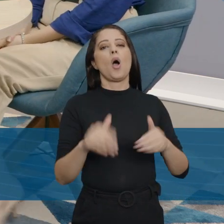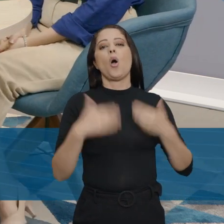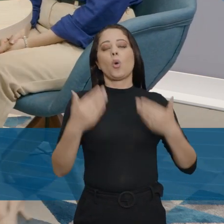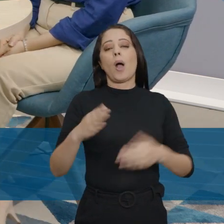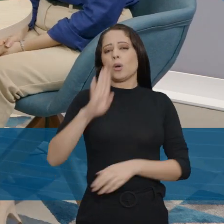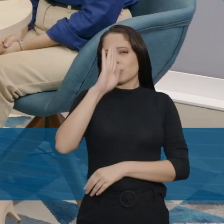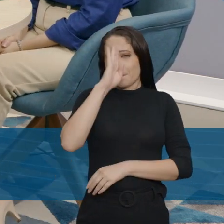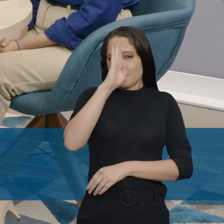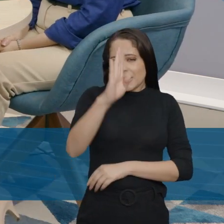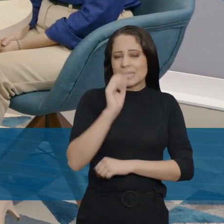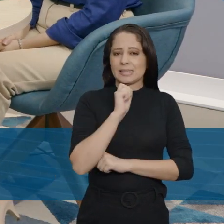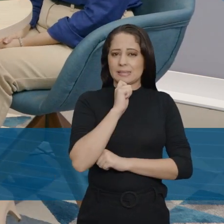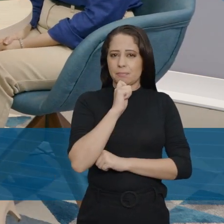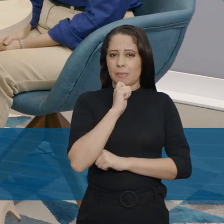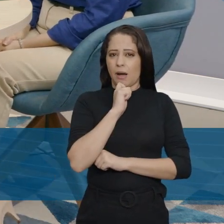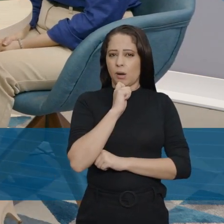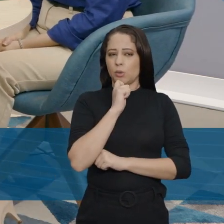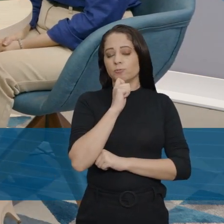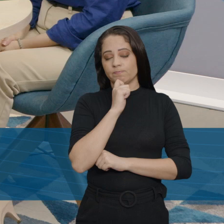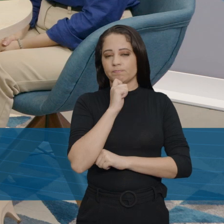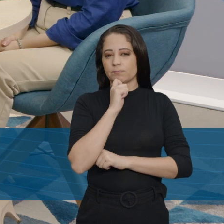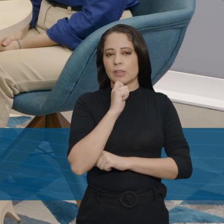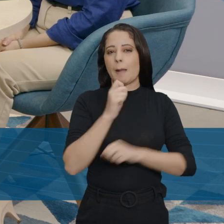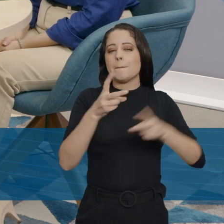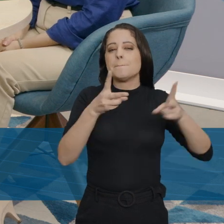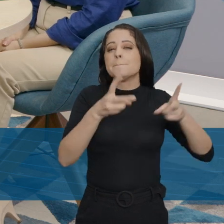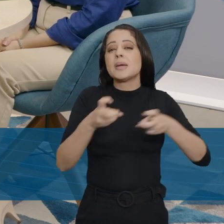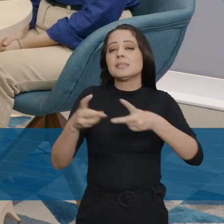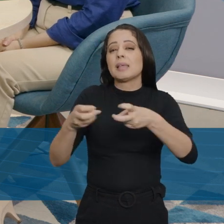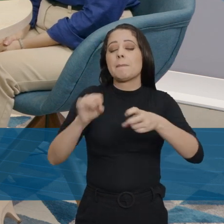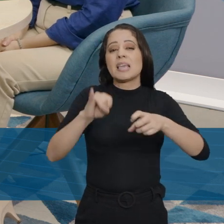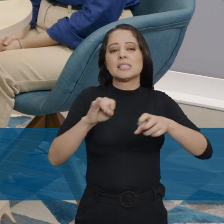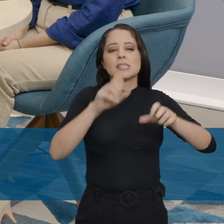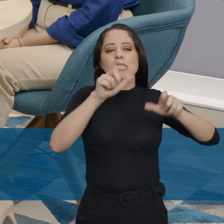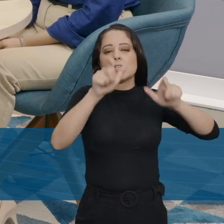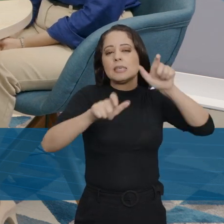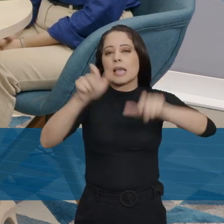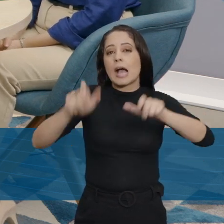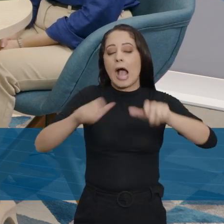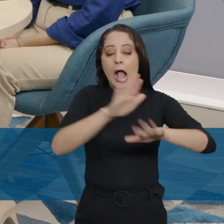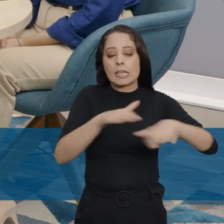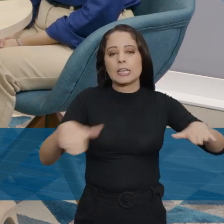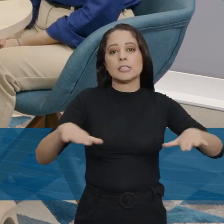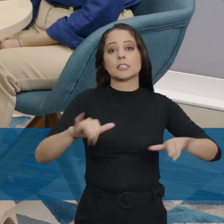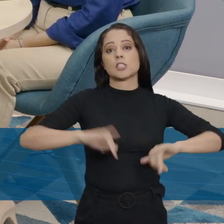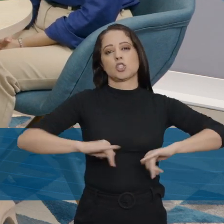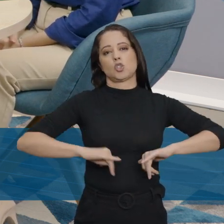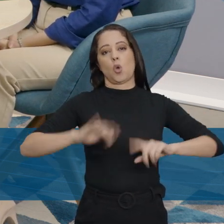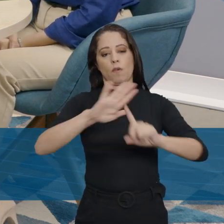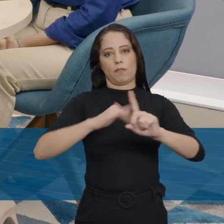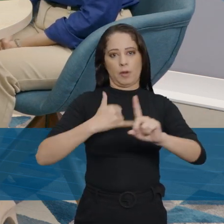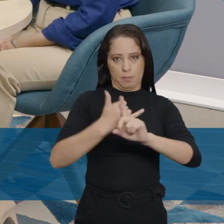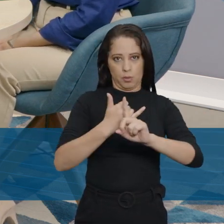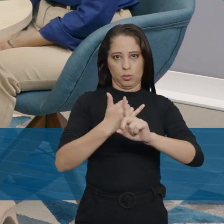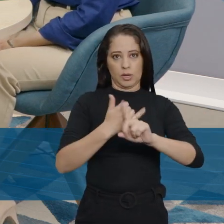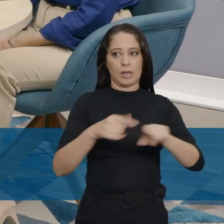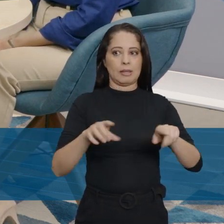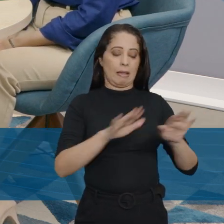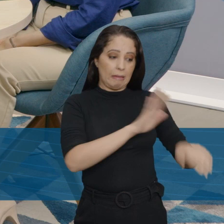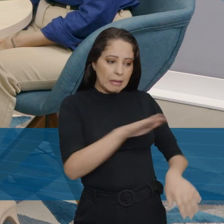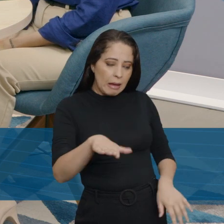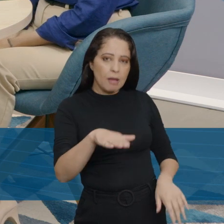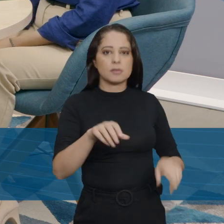os principais sinais para as pessoas ao redor ficarem atentas. Aí tanto pais, nos casos dos mais novinhos, e também até